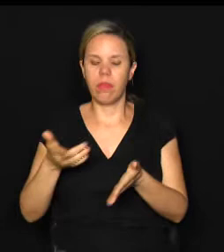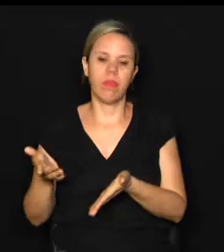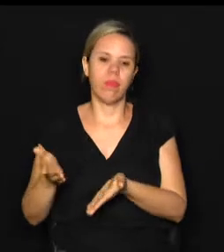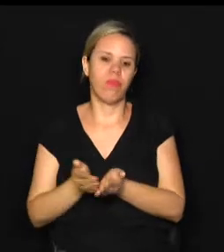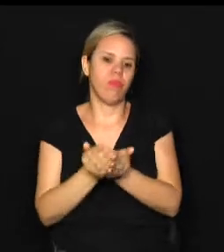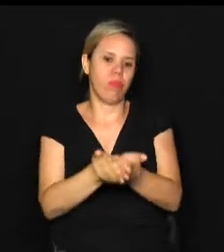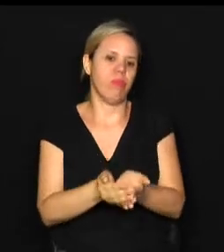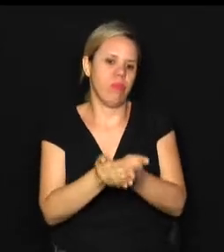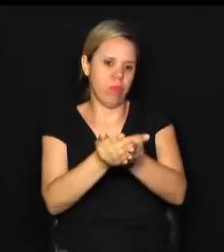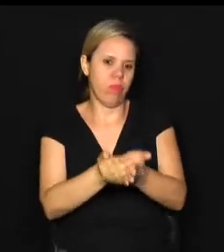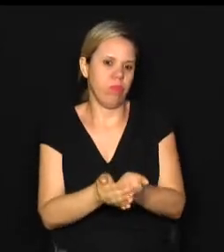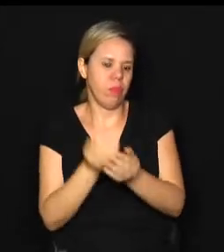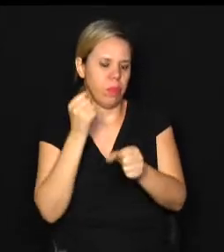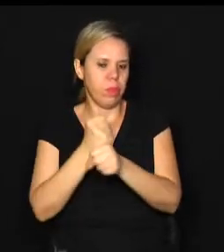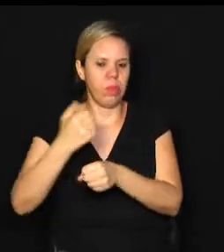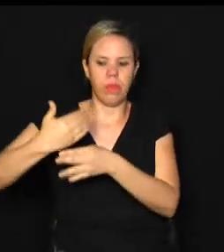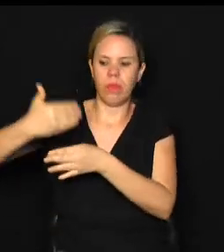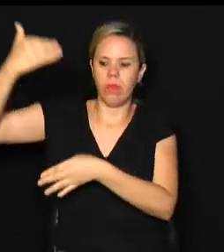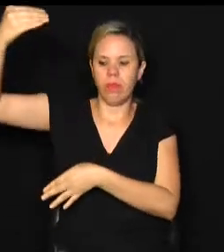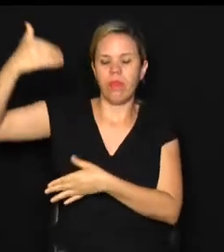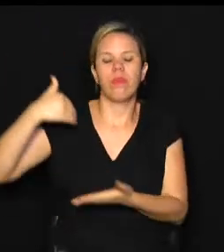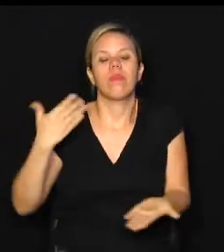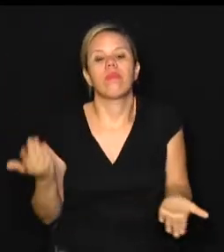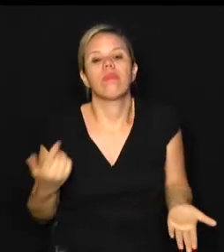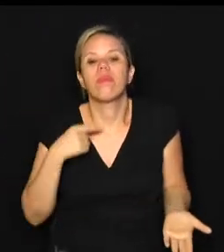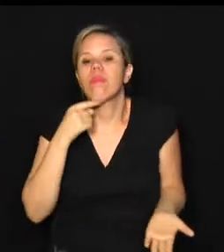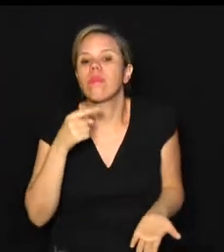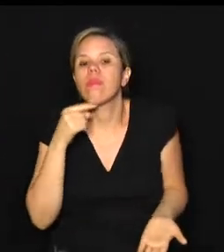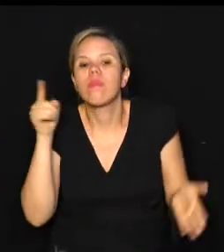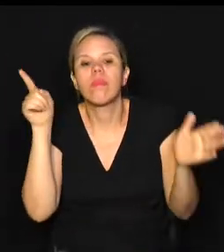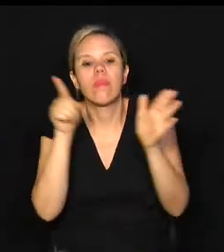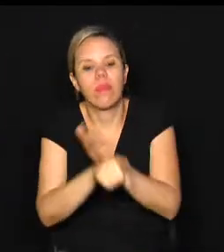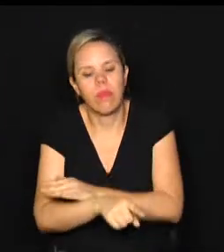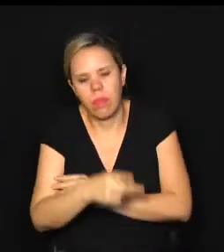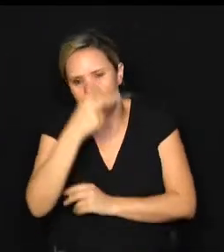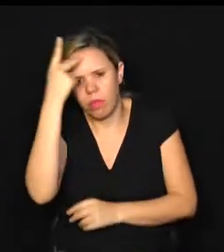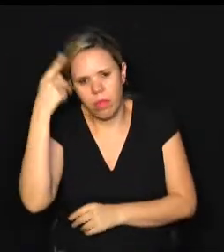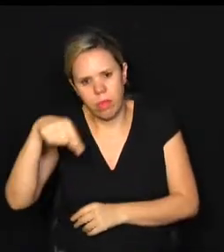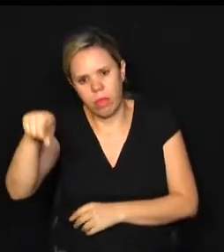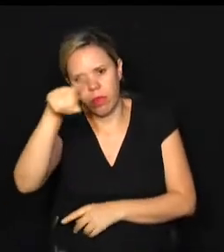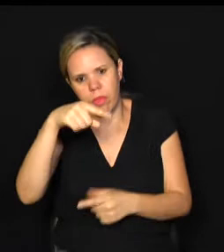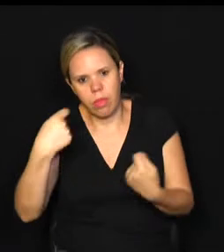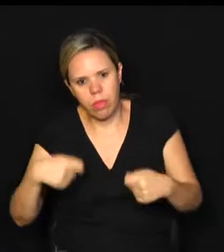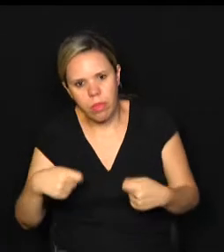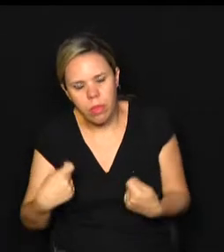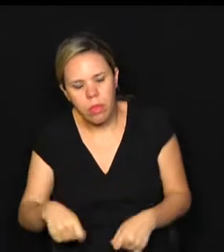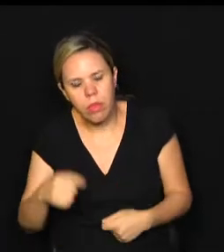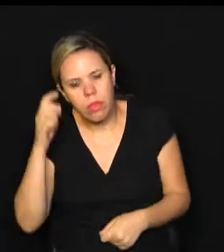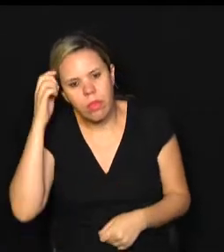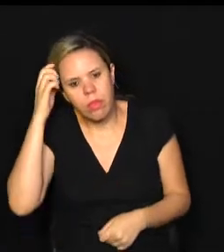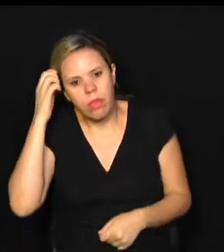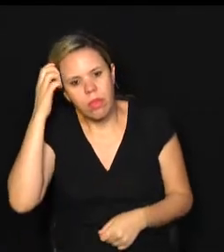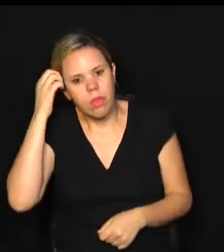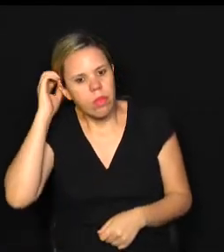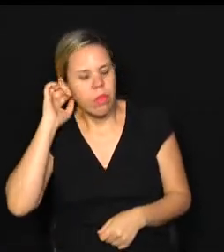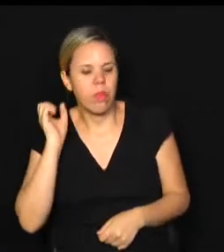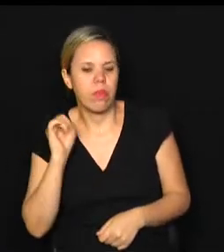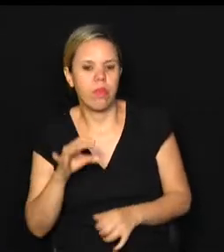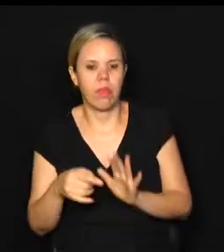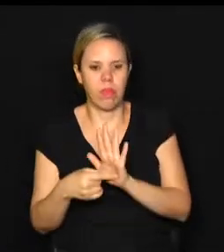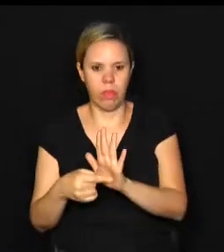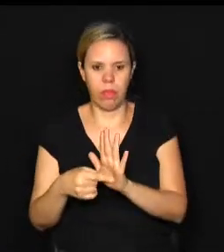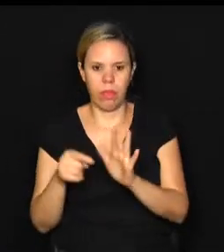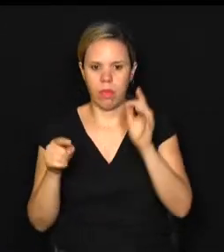construída. A minha pergunta: a população que precisa, se a apresentação